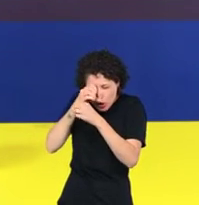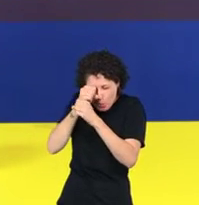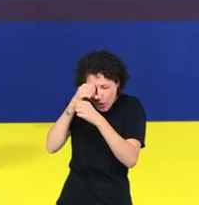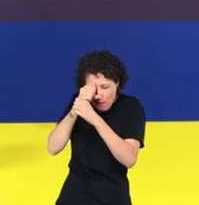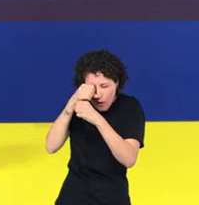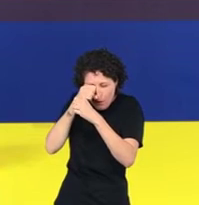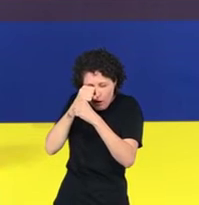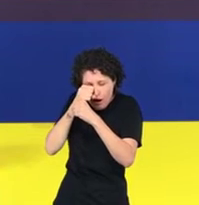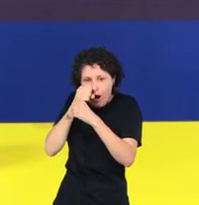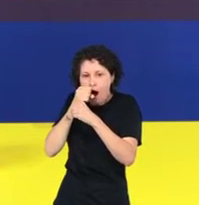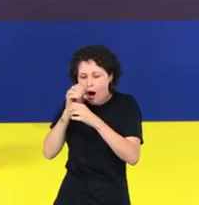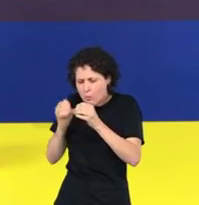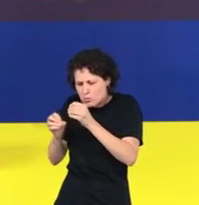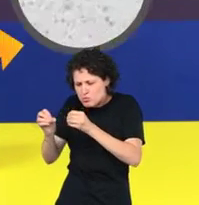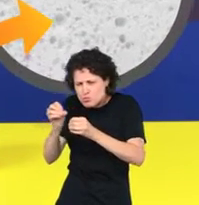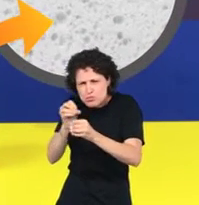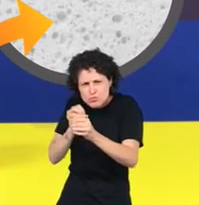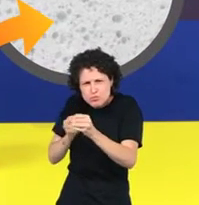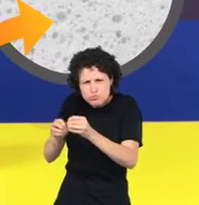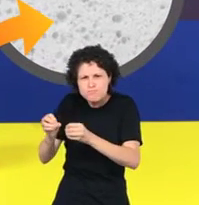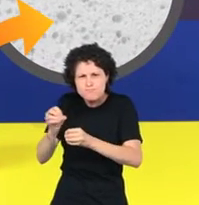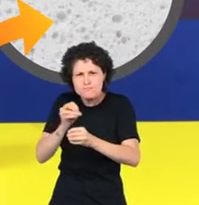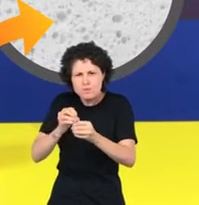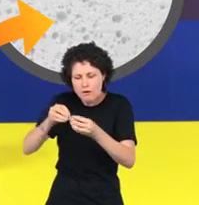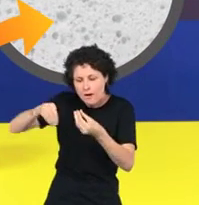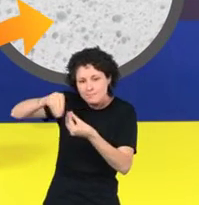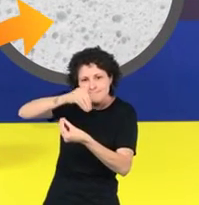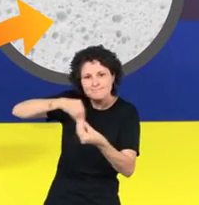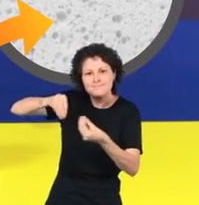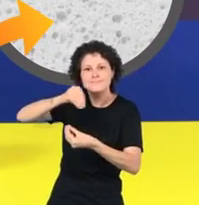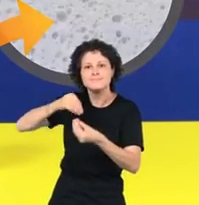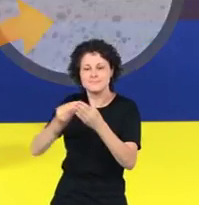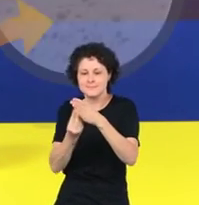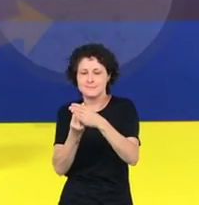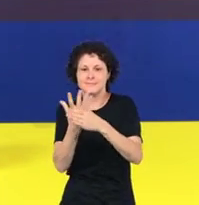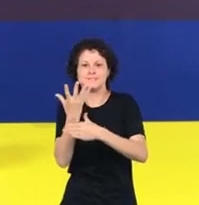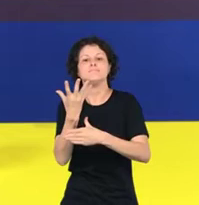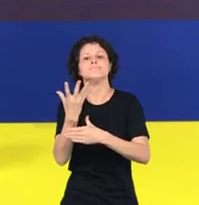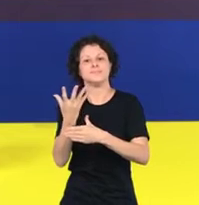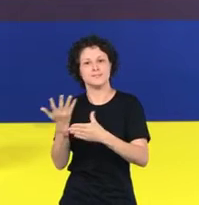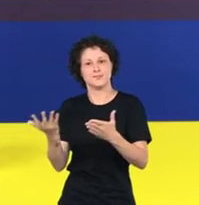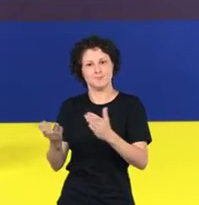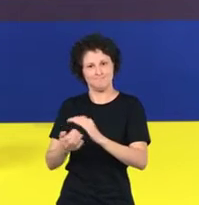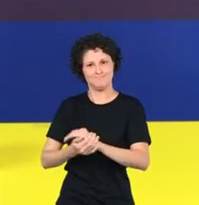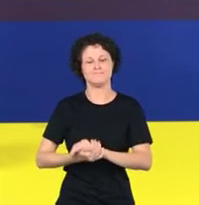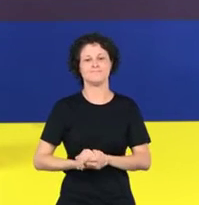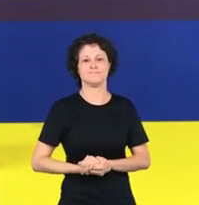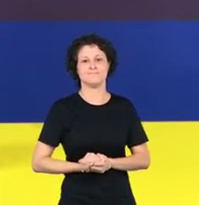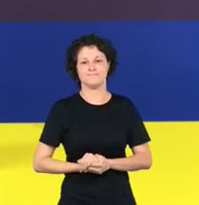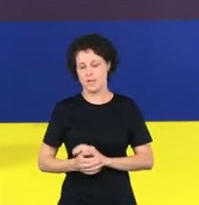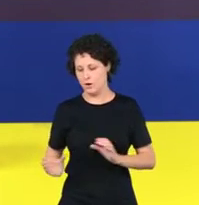olharmos bem de perto, podemos ver as bolhas de ar entre as claras. Por isso, essa é uma mistura